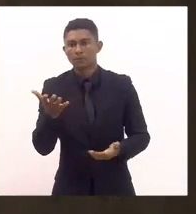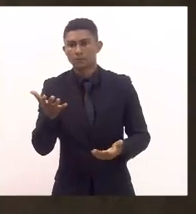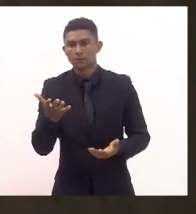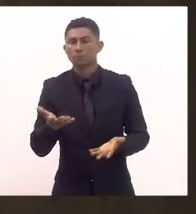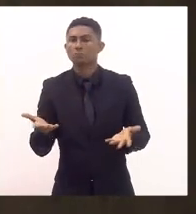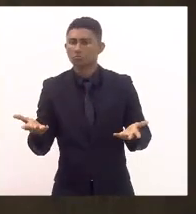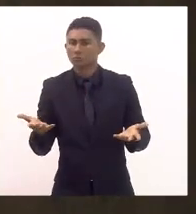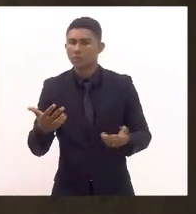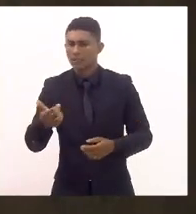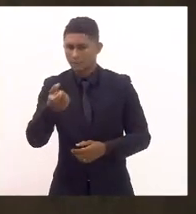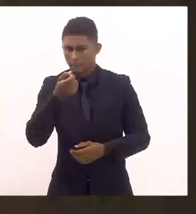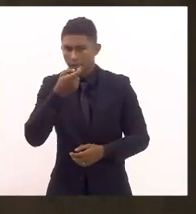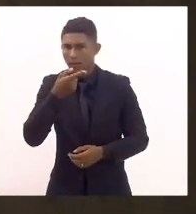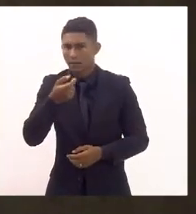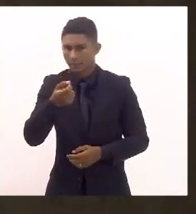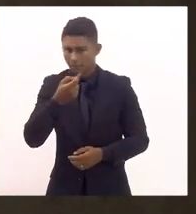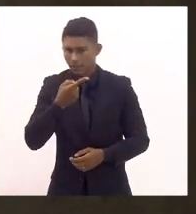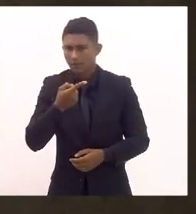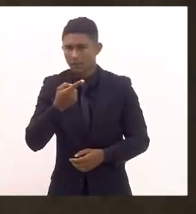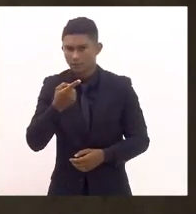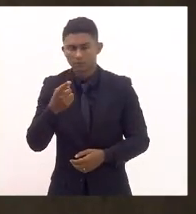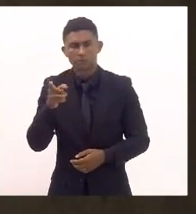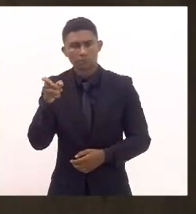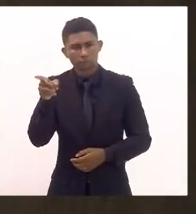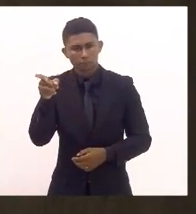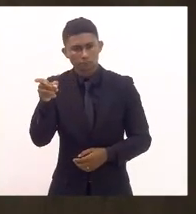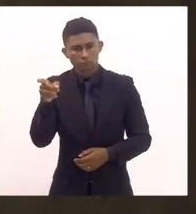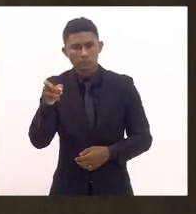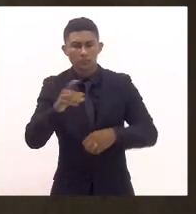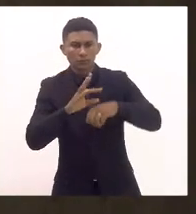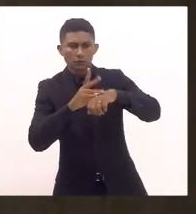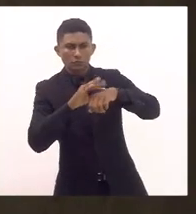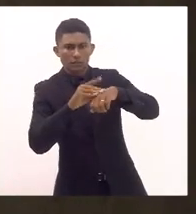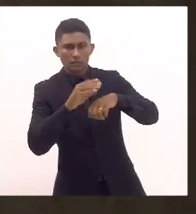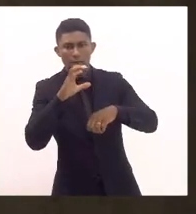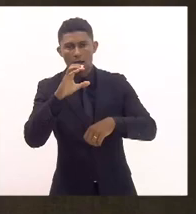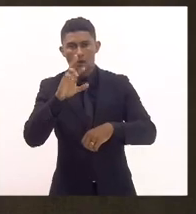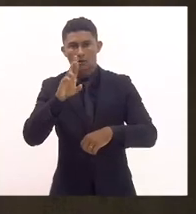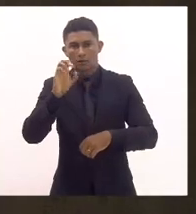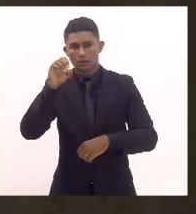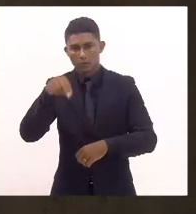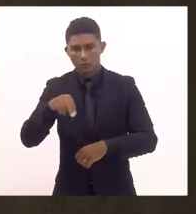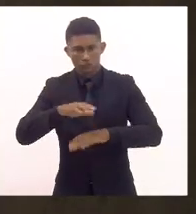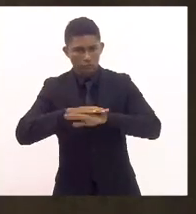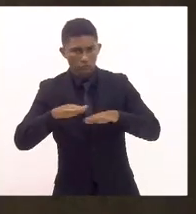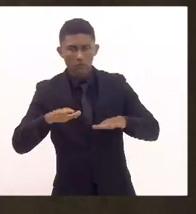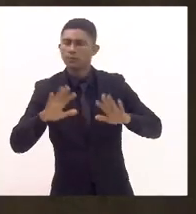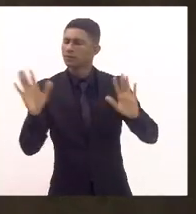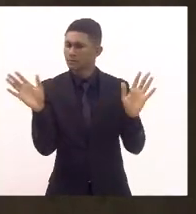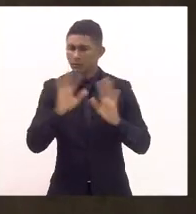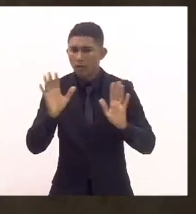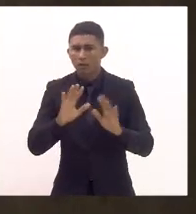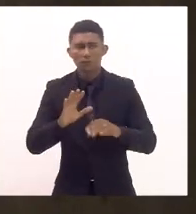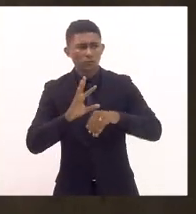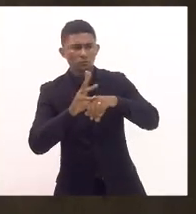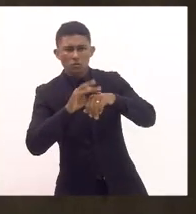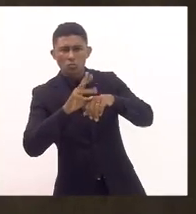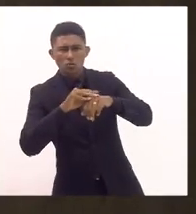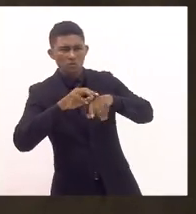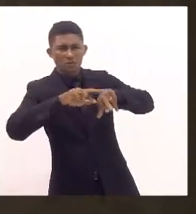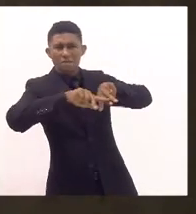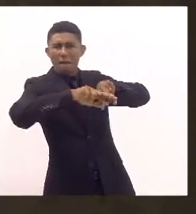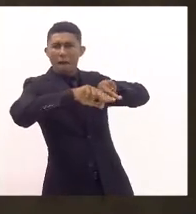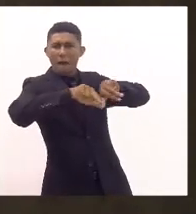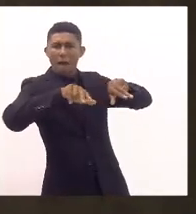não é somente uma medicação é para Doença de Crohn são vários pacientes com várias doenças